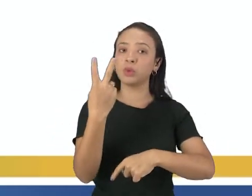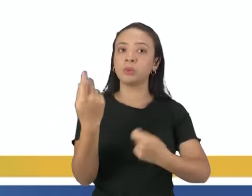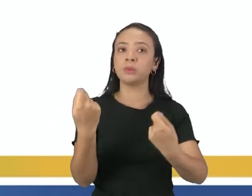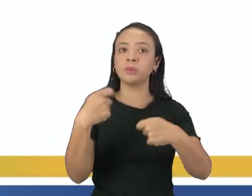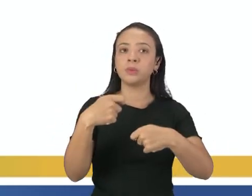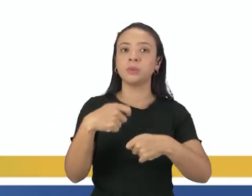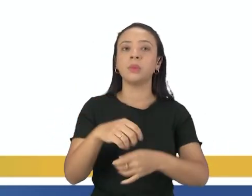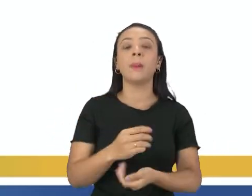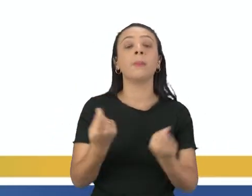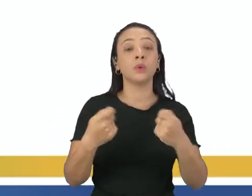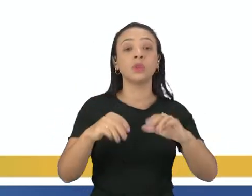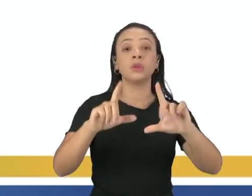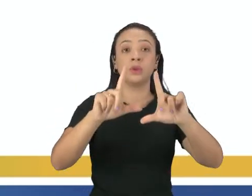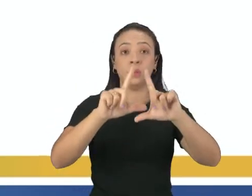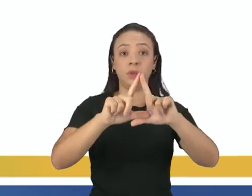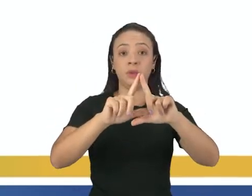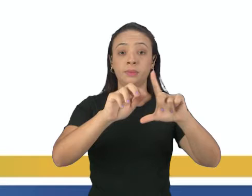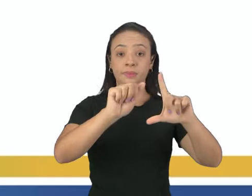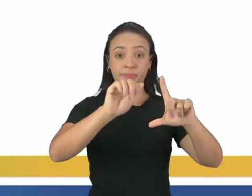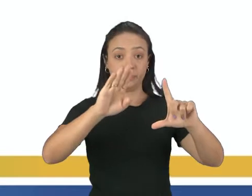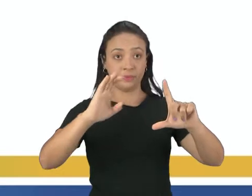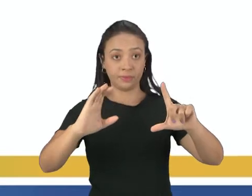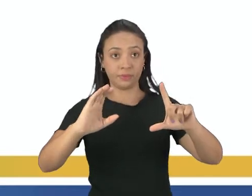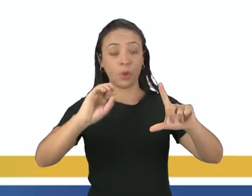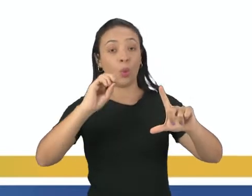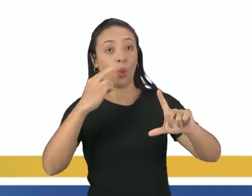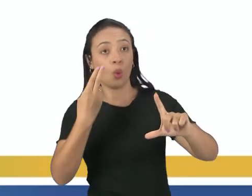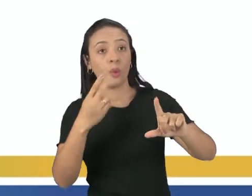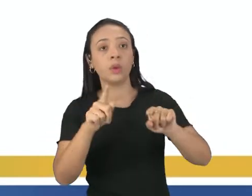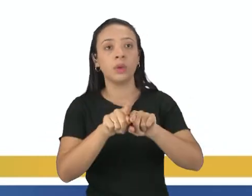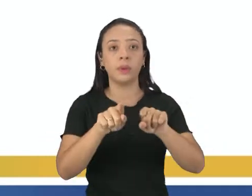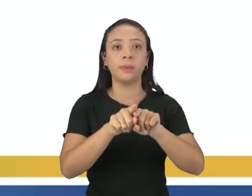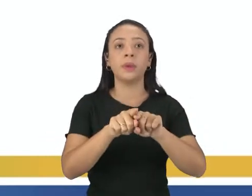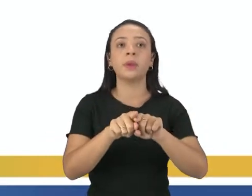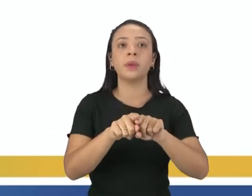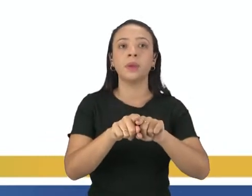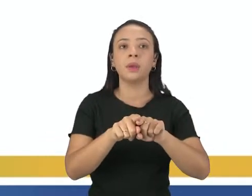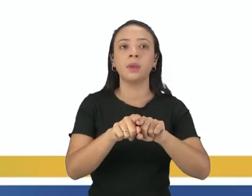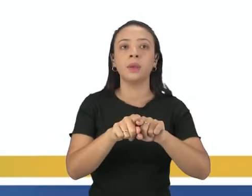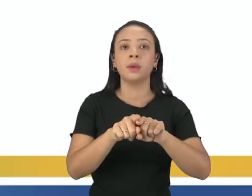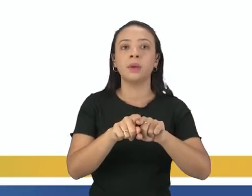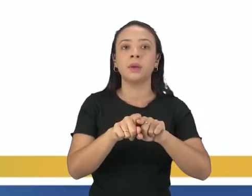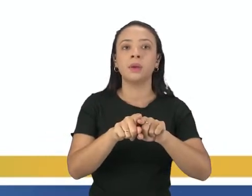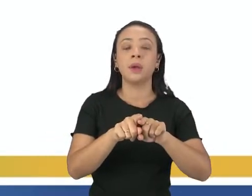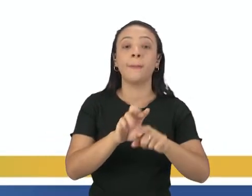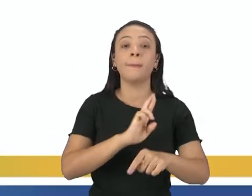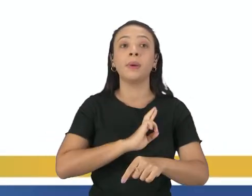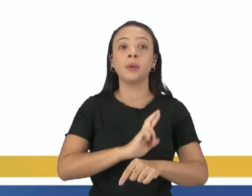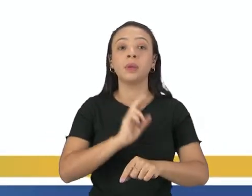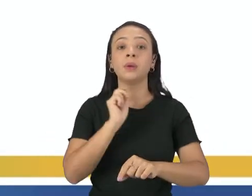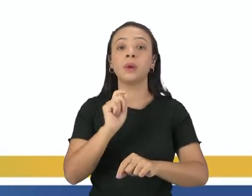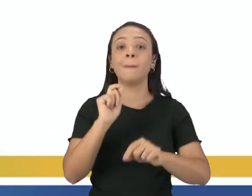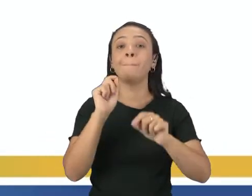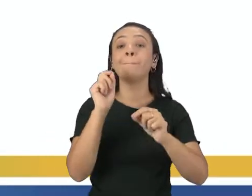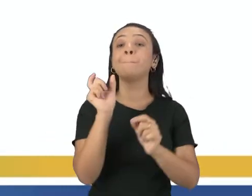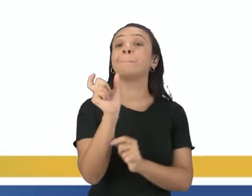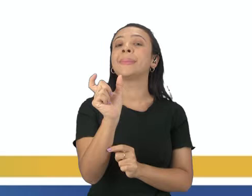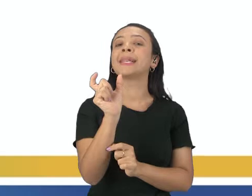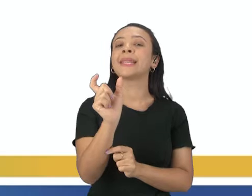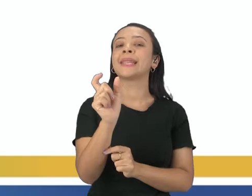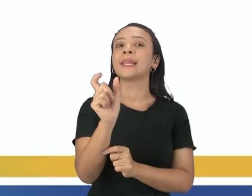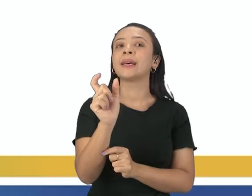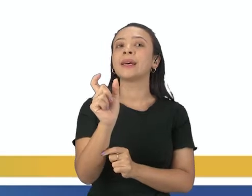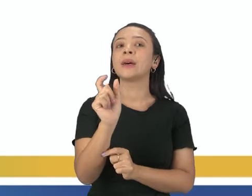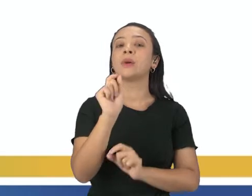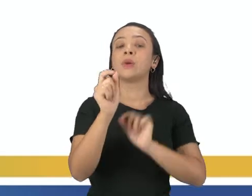pode ser chamado de triângulo ABC ou posso representar a palavra triângulo aí,